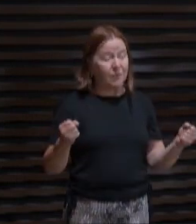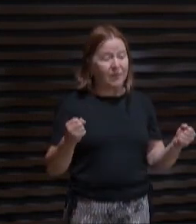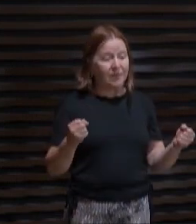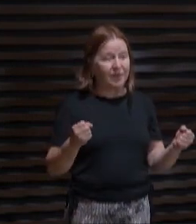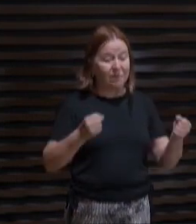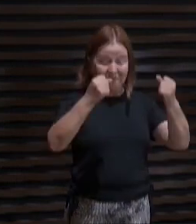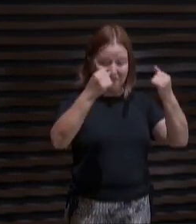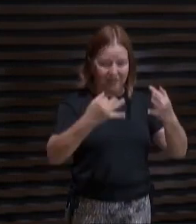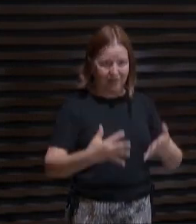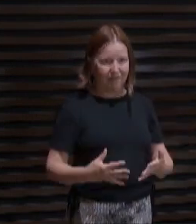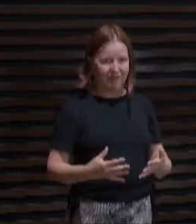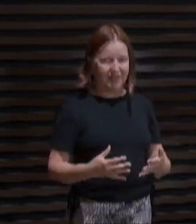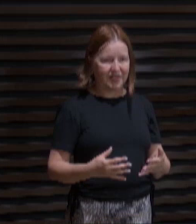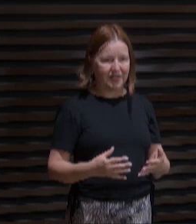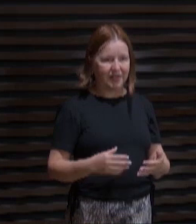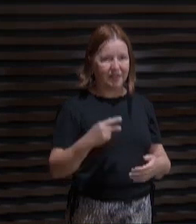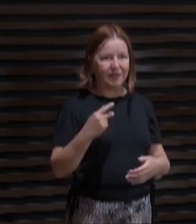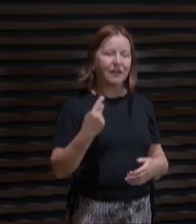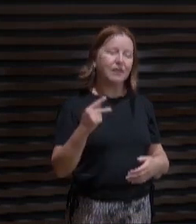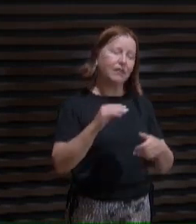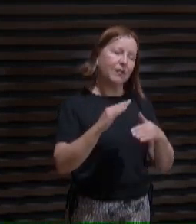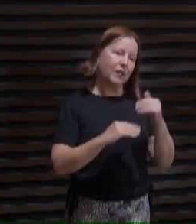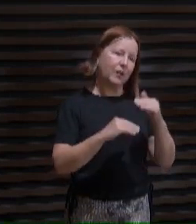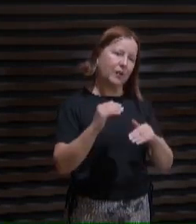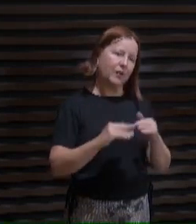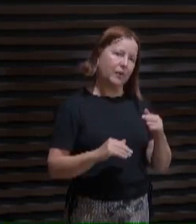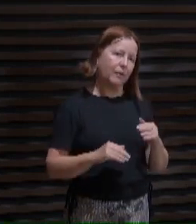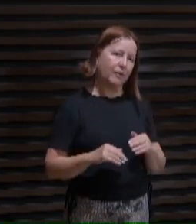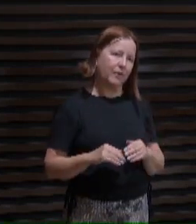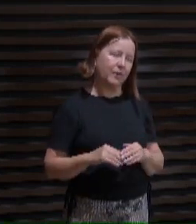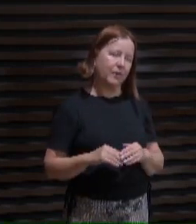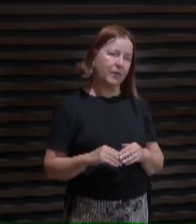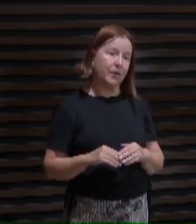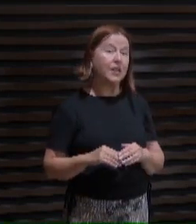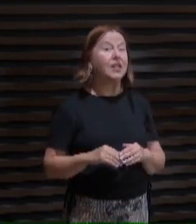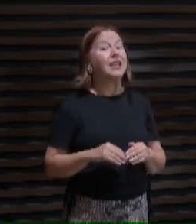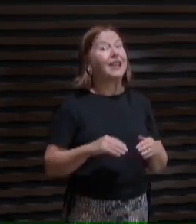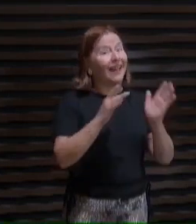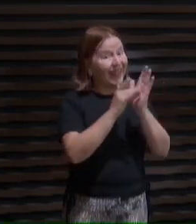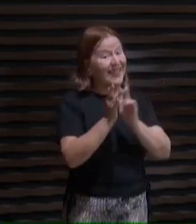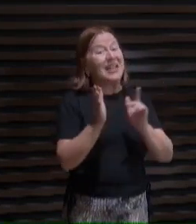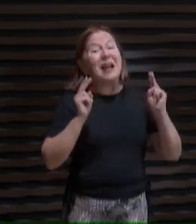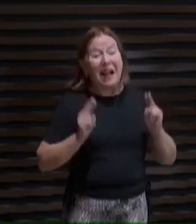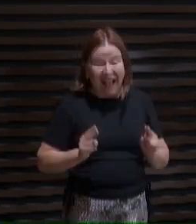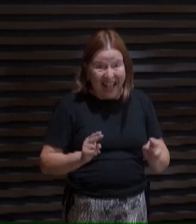contar o que ele fez e o que ele continua fazendo.